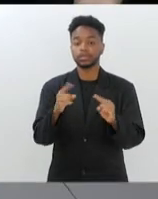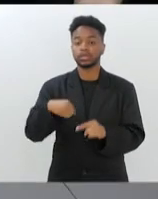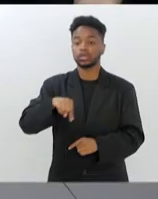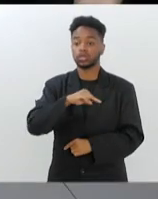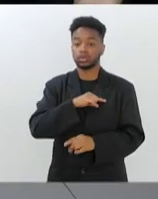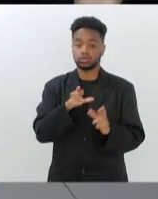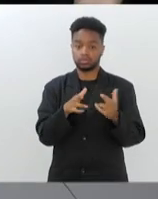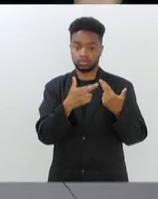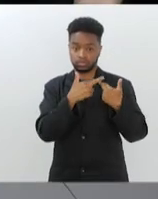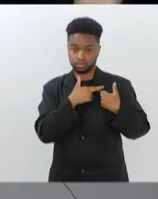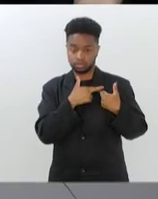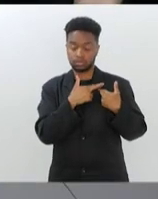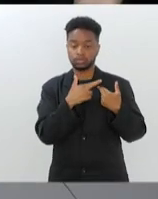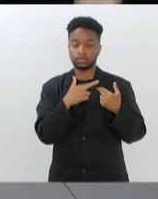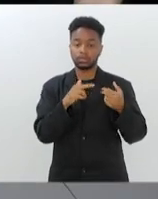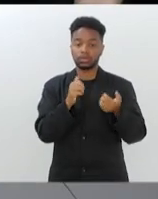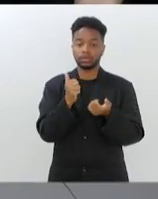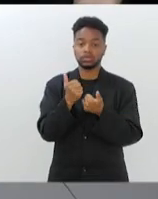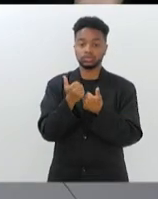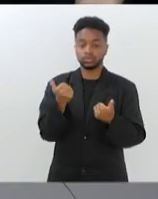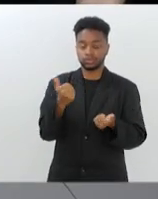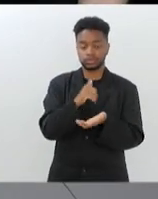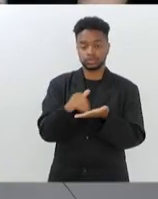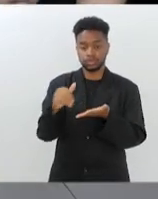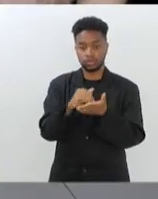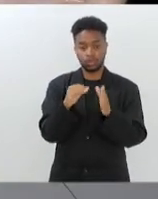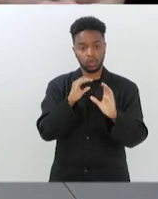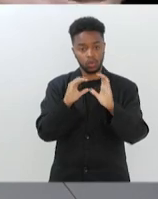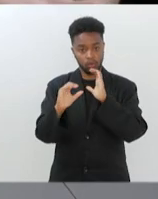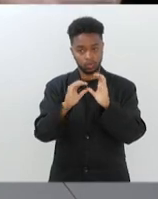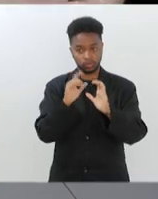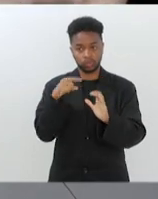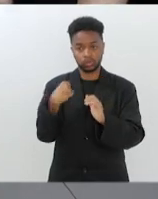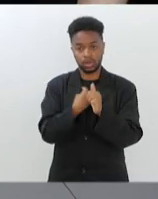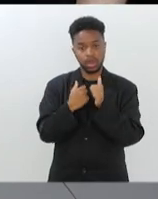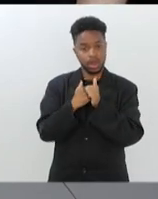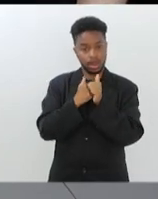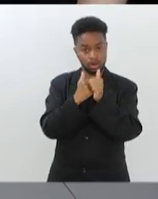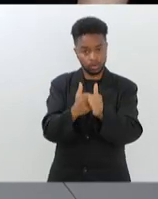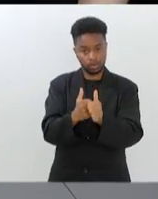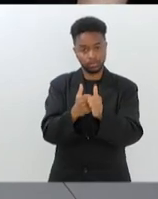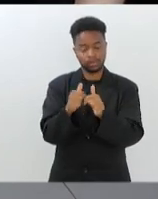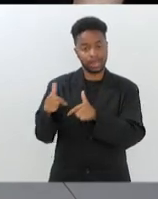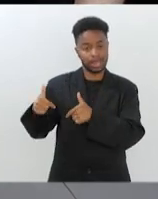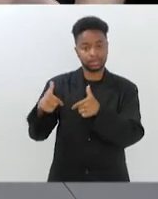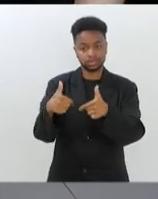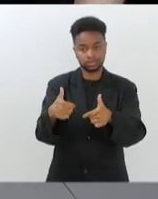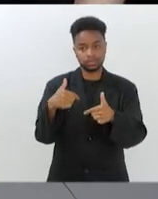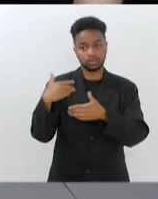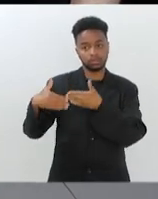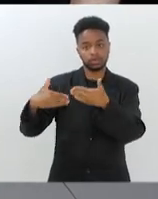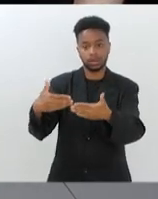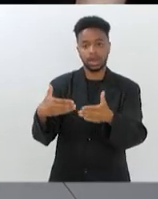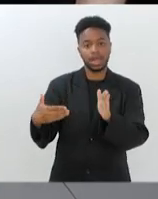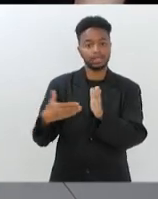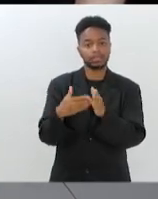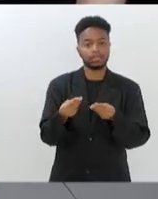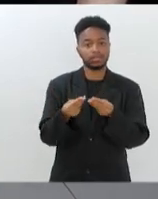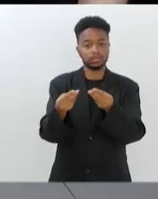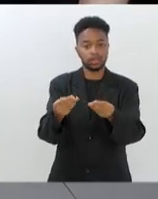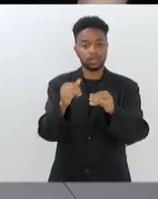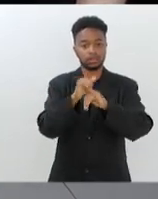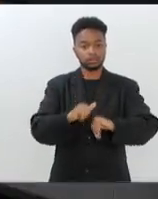atribuição como subsecretário de comunicação e na nossa estrutura acompanhamos de fato toda a execução do processo até a entrega e